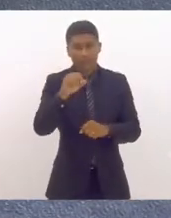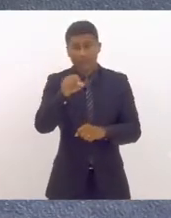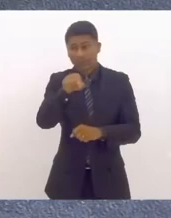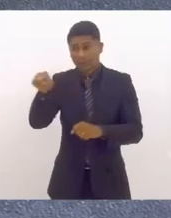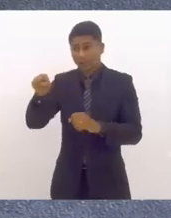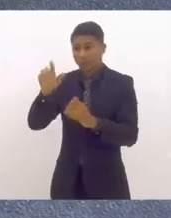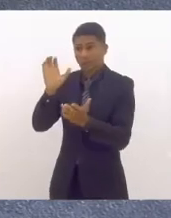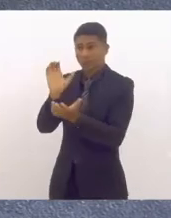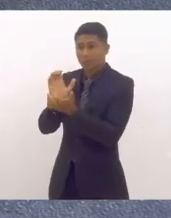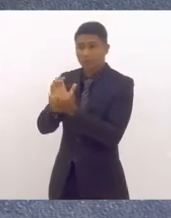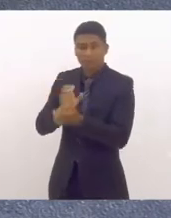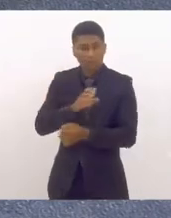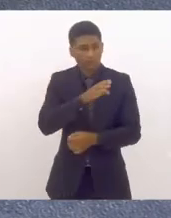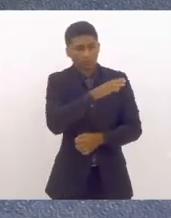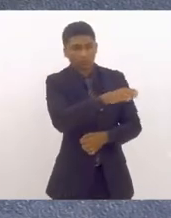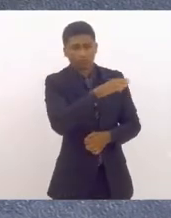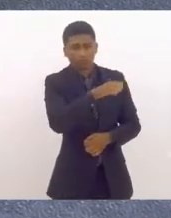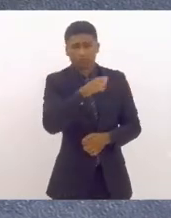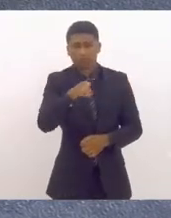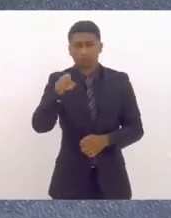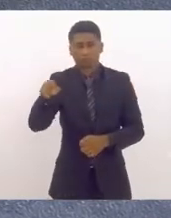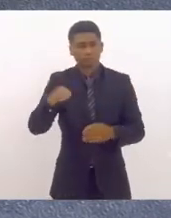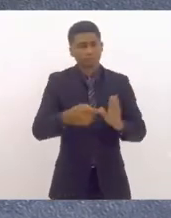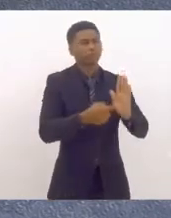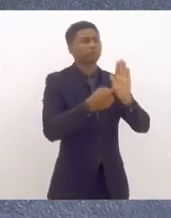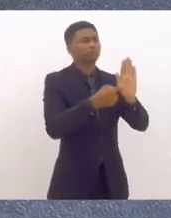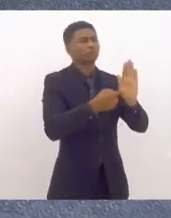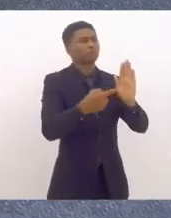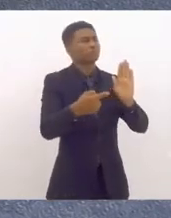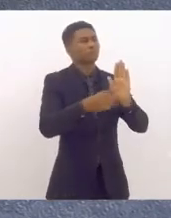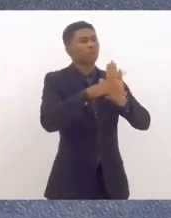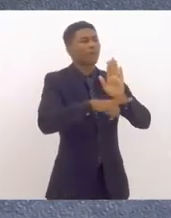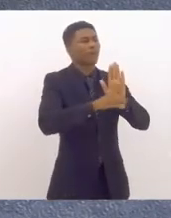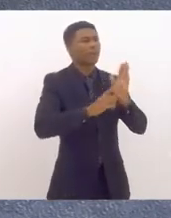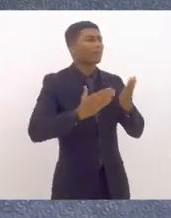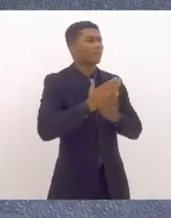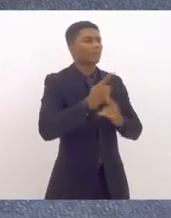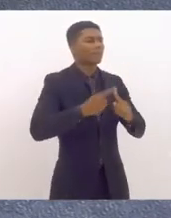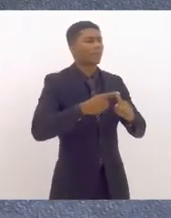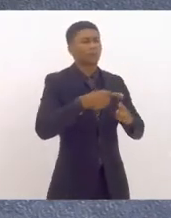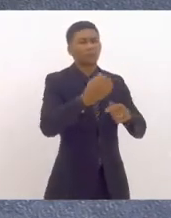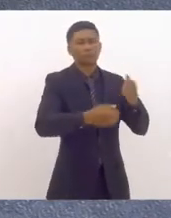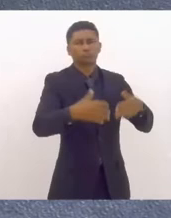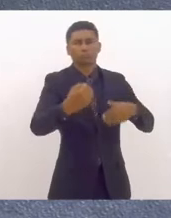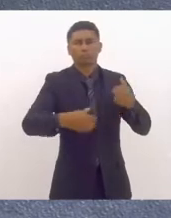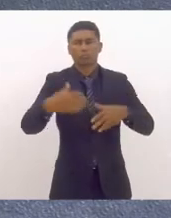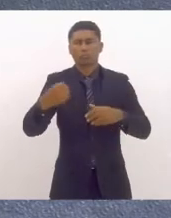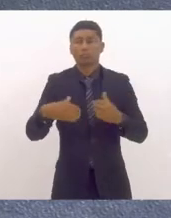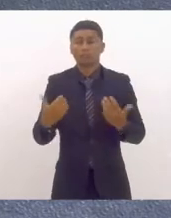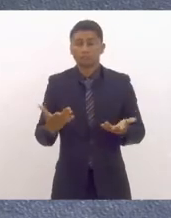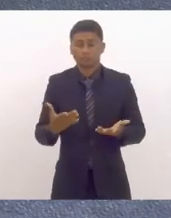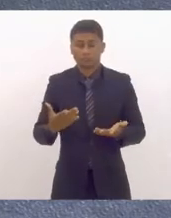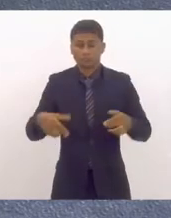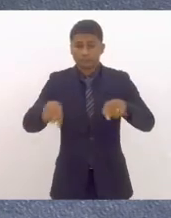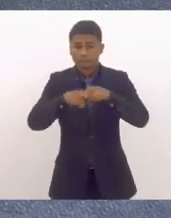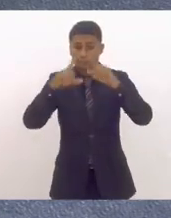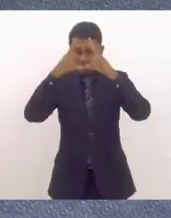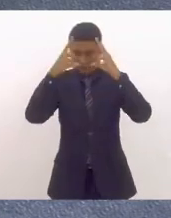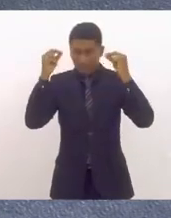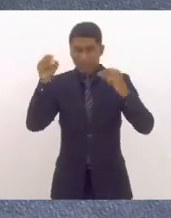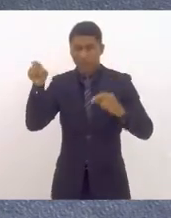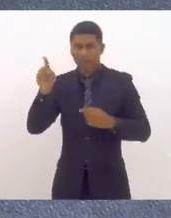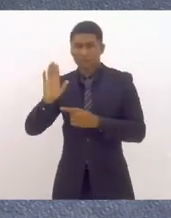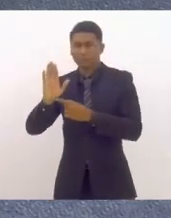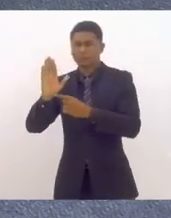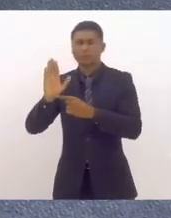para aprovação desse PL. A deputada enfermeira Rejane apresentou uma emenda que ela quer